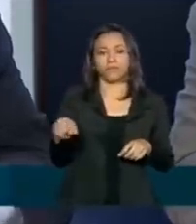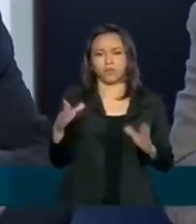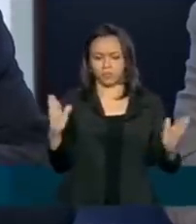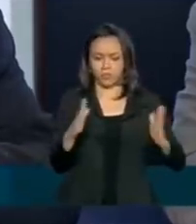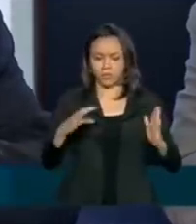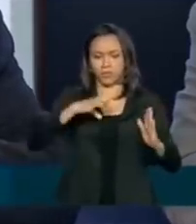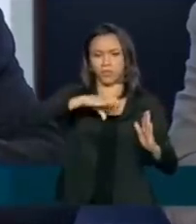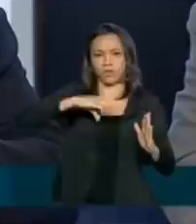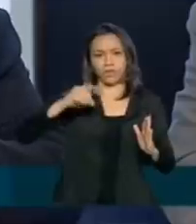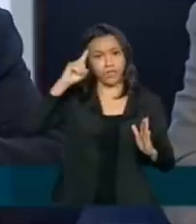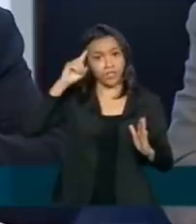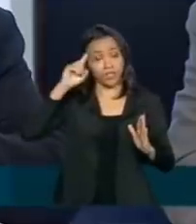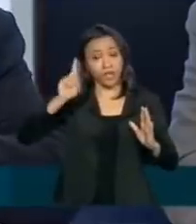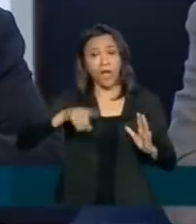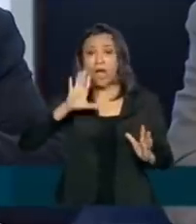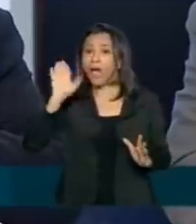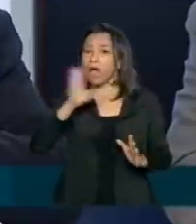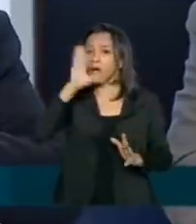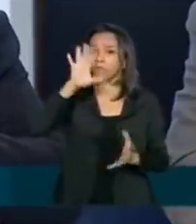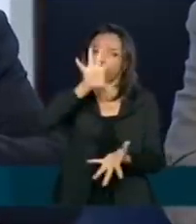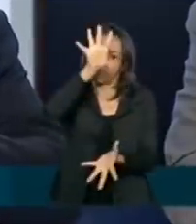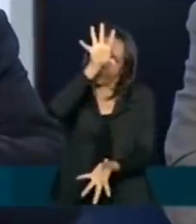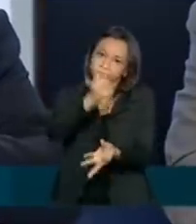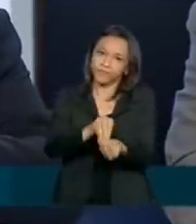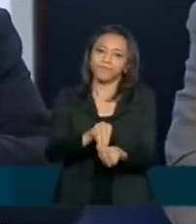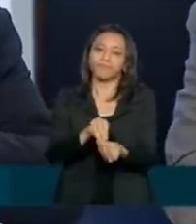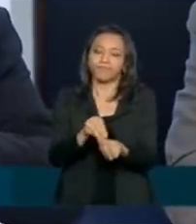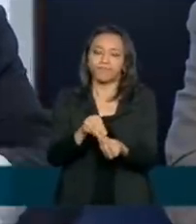essa é uma rápida radiografia do Ministério da Saúde hoje.